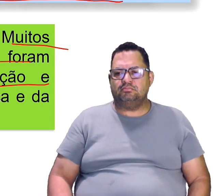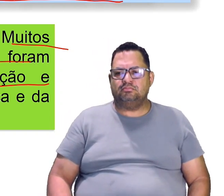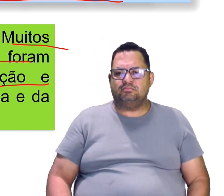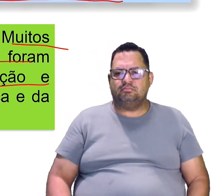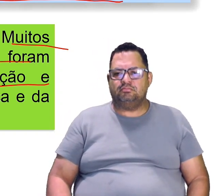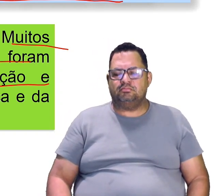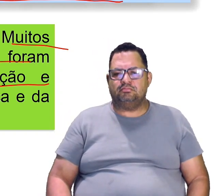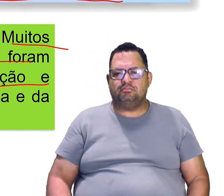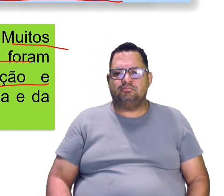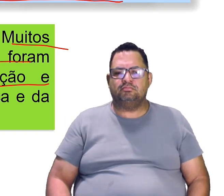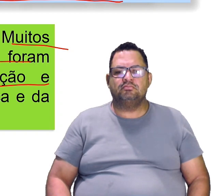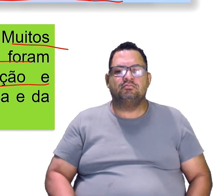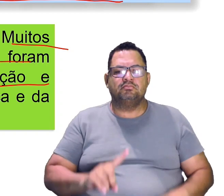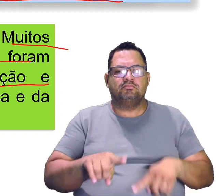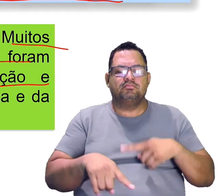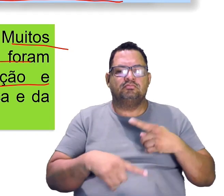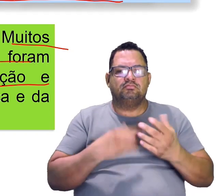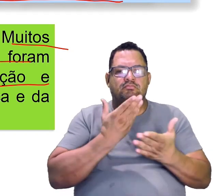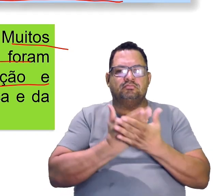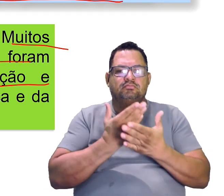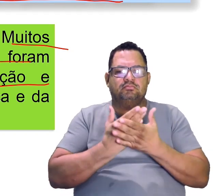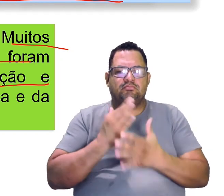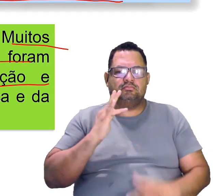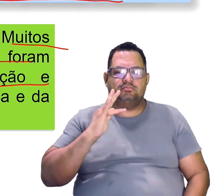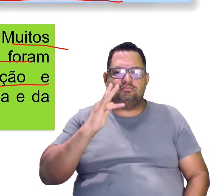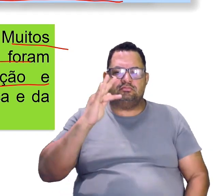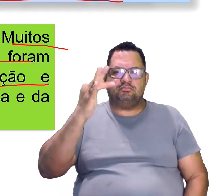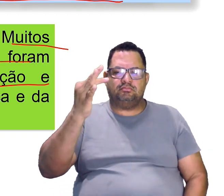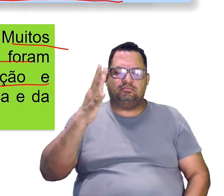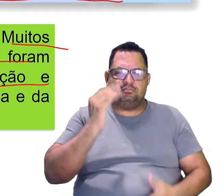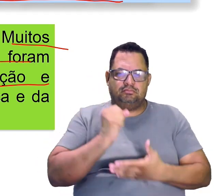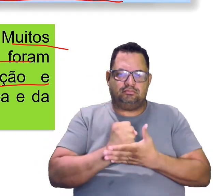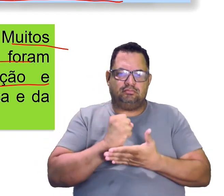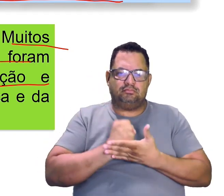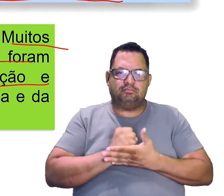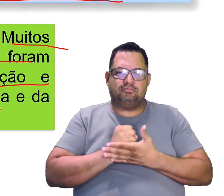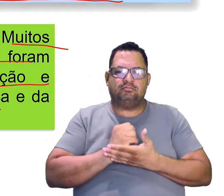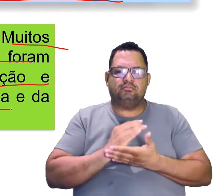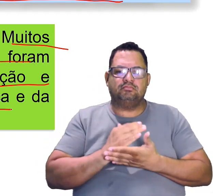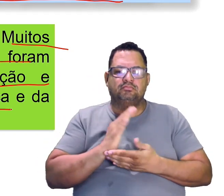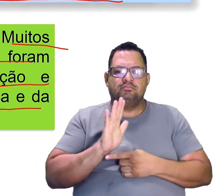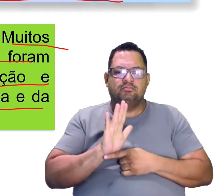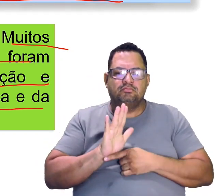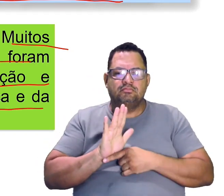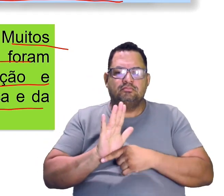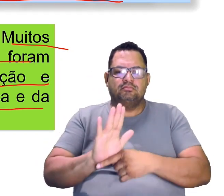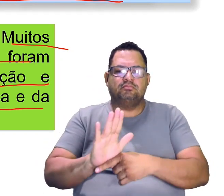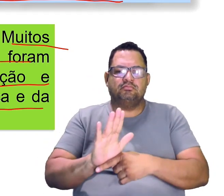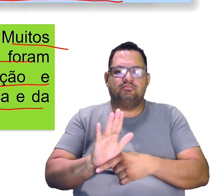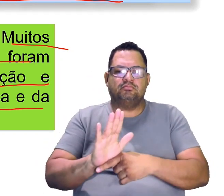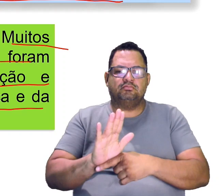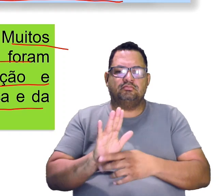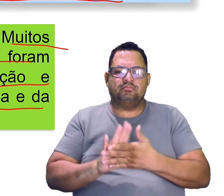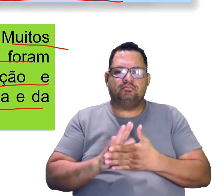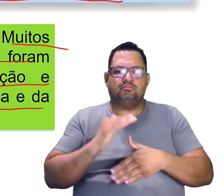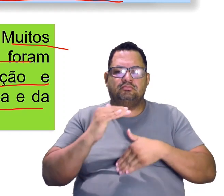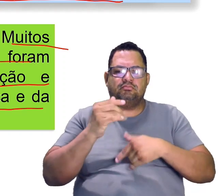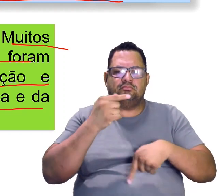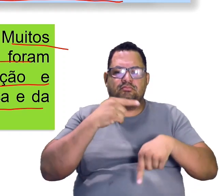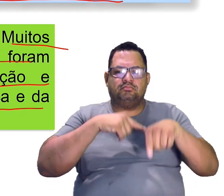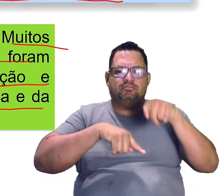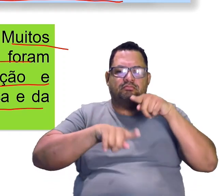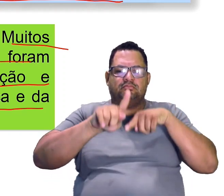vão ver futuramente. Com certeza, isso contribuíram para quê? O avanço da química e